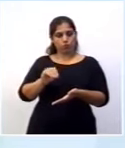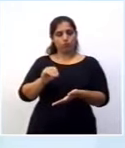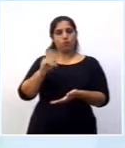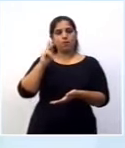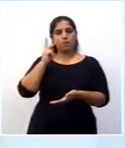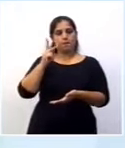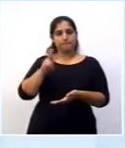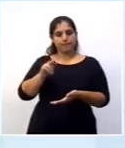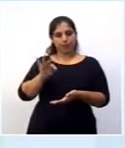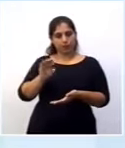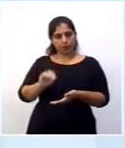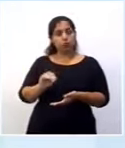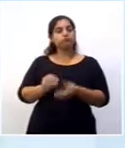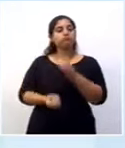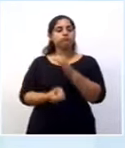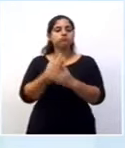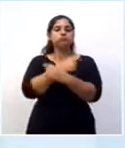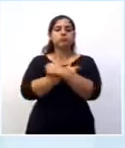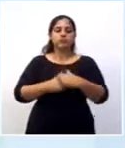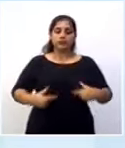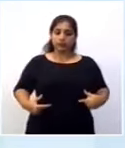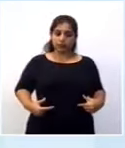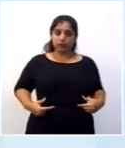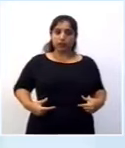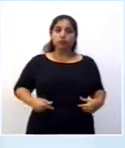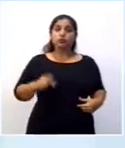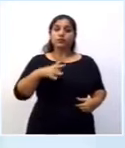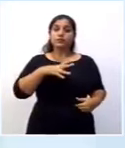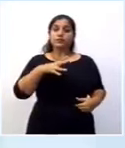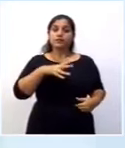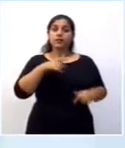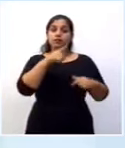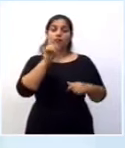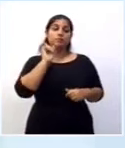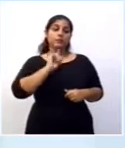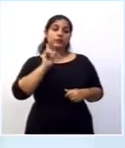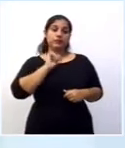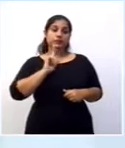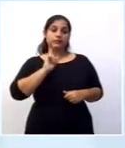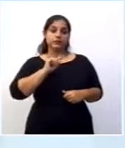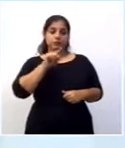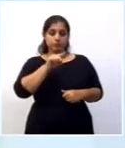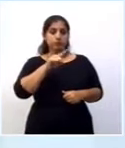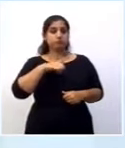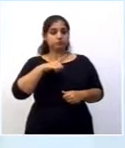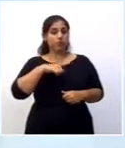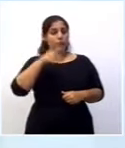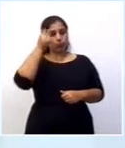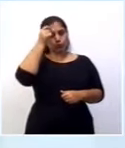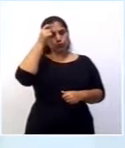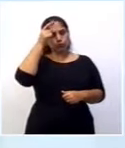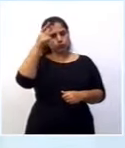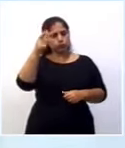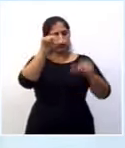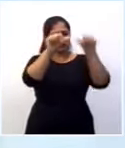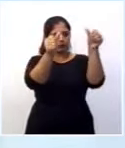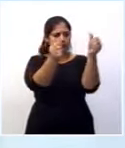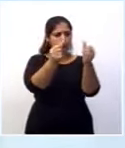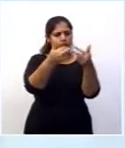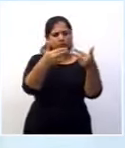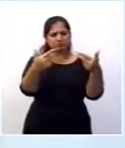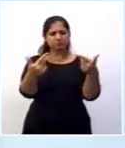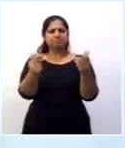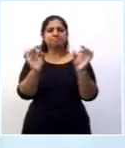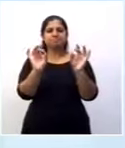por bandeirantes. Ela é uma cidade que fica no estado de Minas Gerais, que tem uma cultura, uma arquitetura